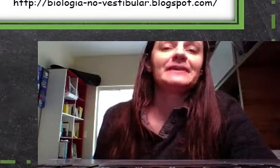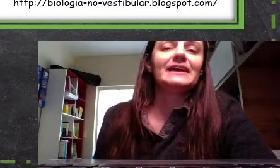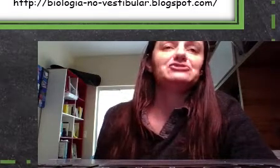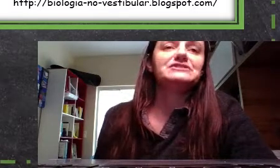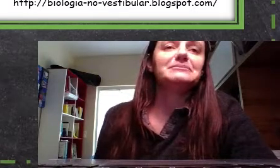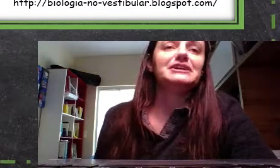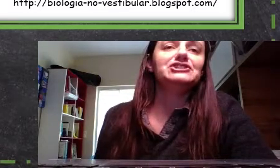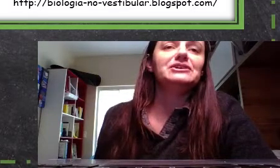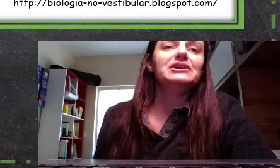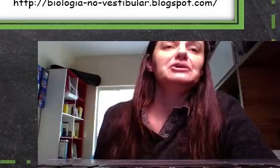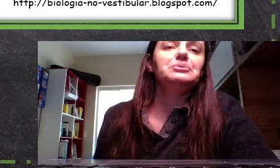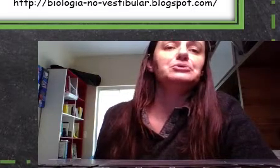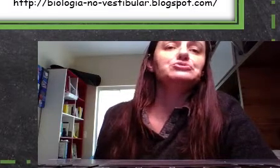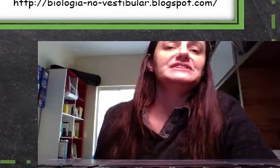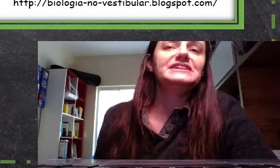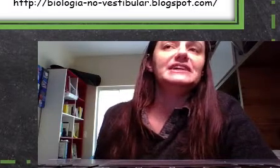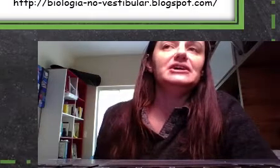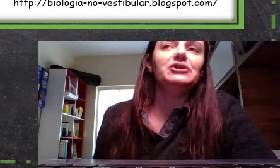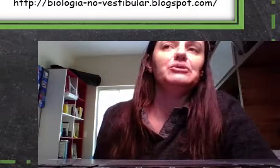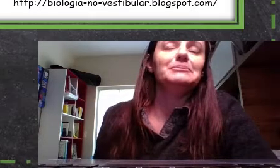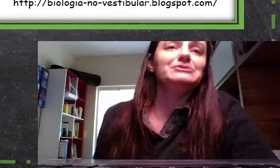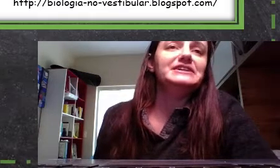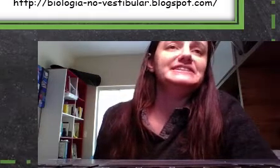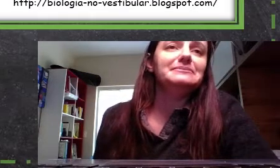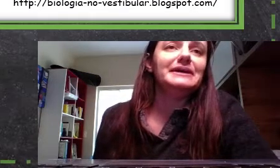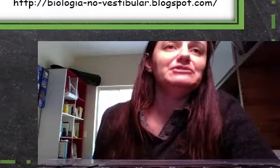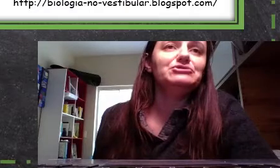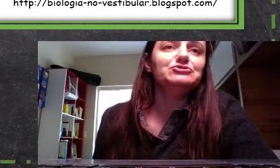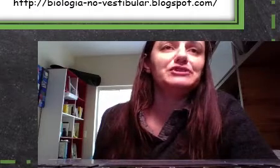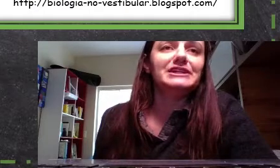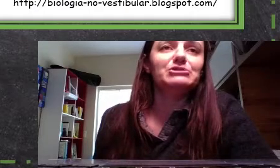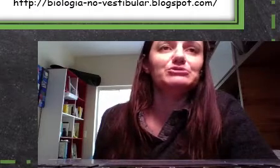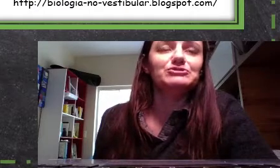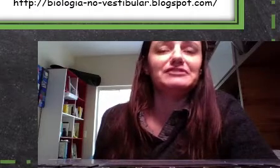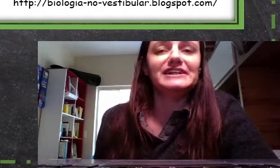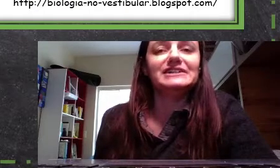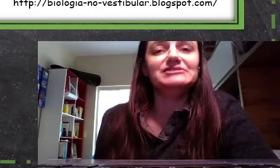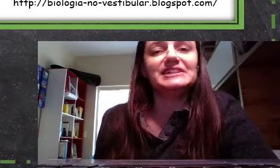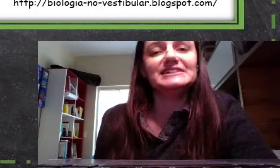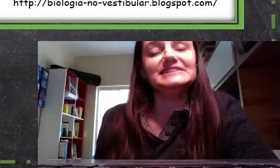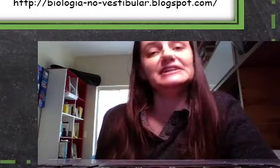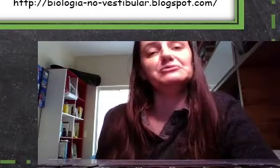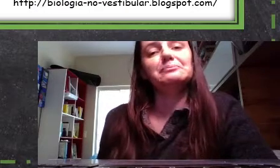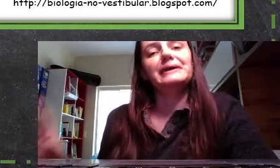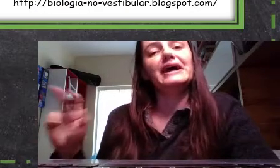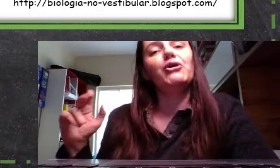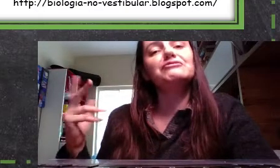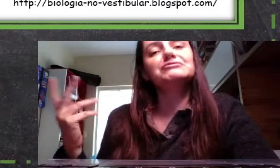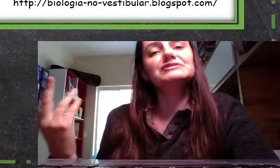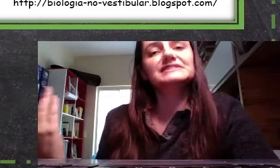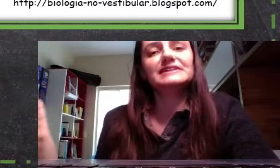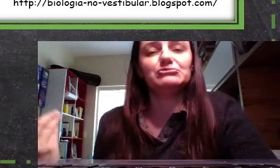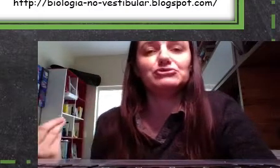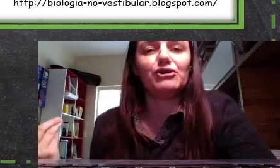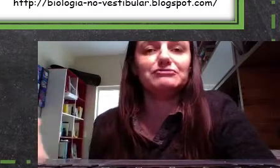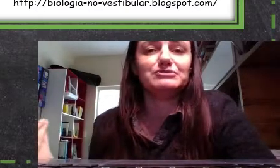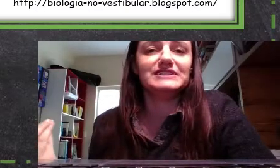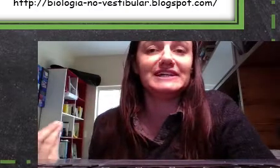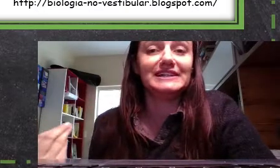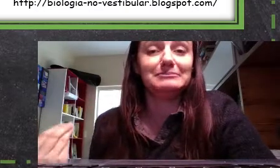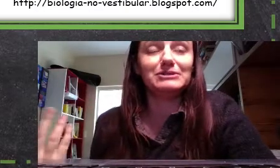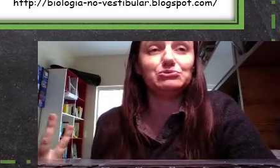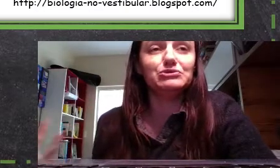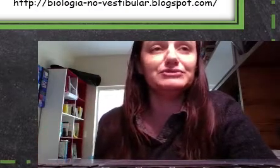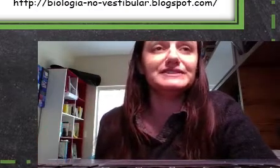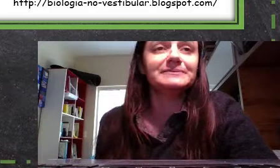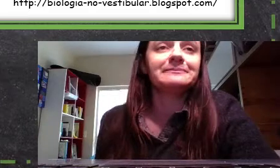FSH? É justamente produzir o amadurecimento dos folículos ovarianos, que eles seriam pré-óvulos, né, os